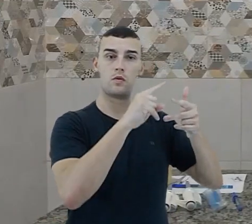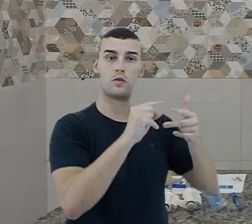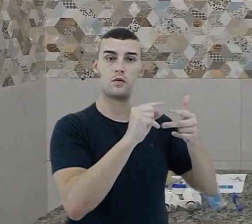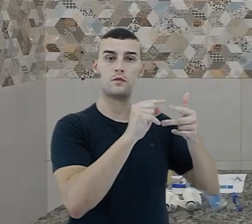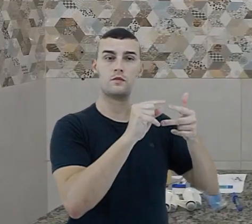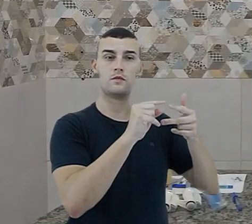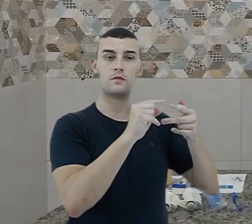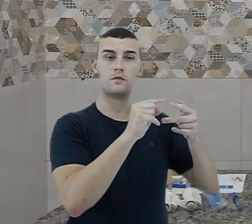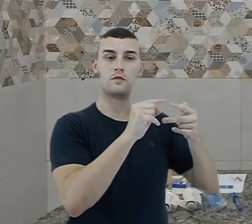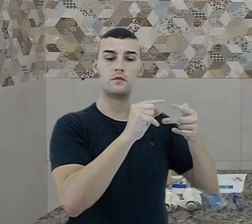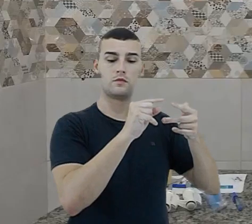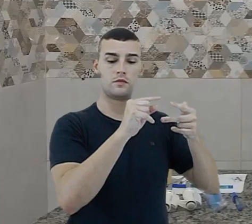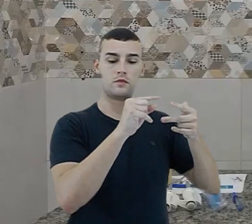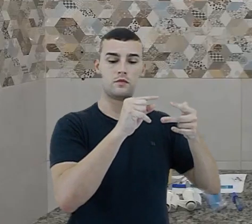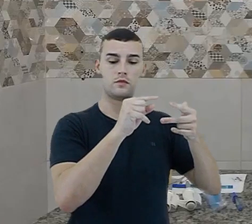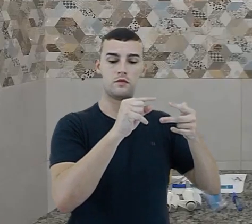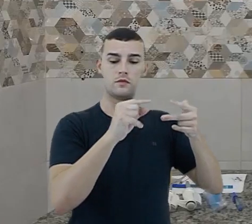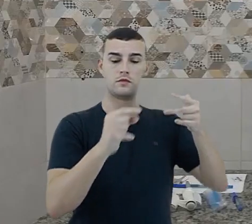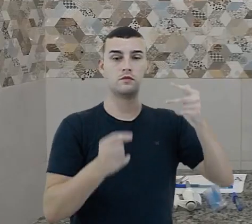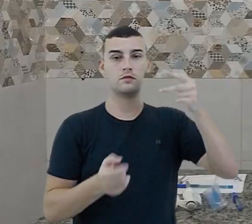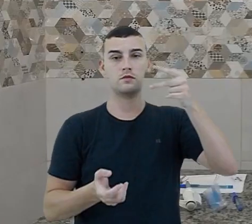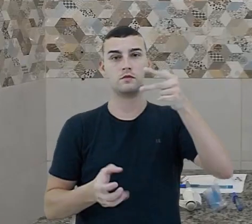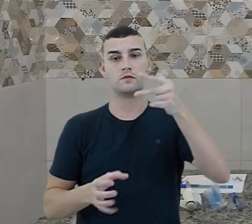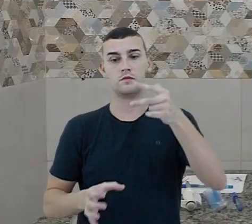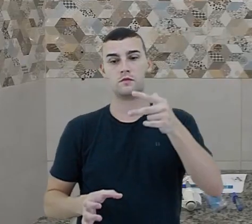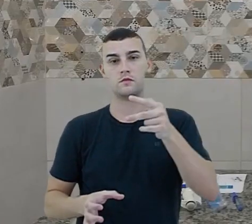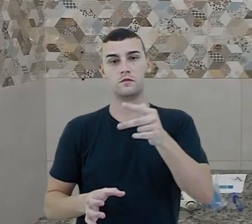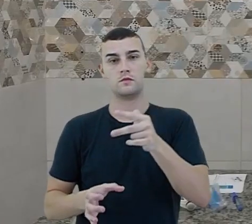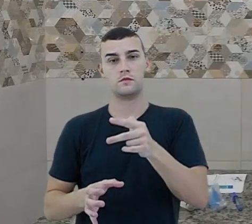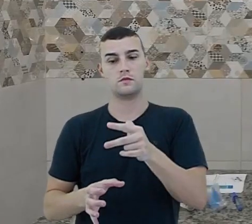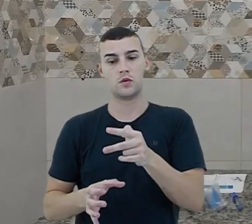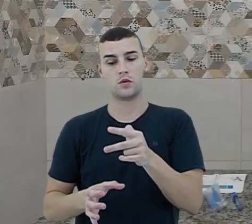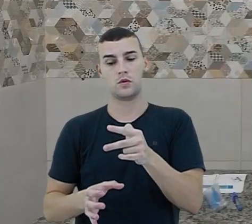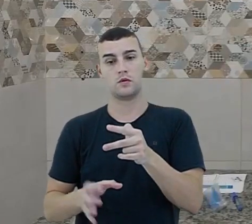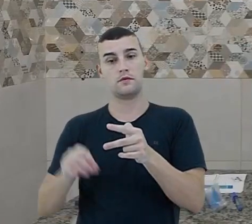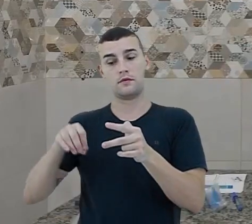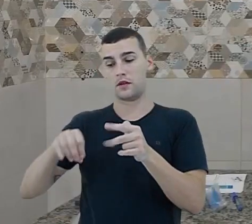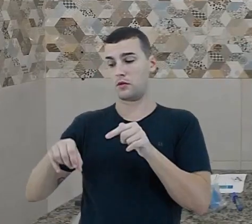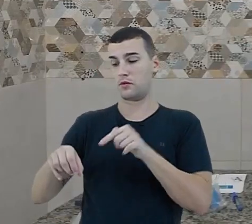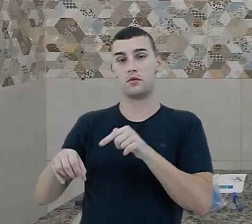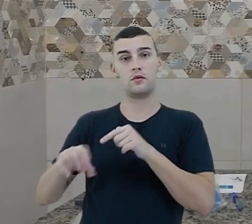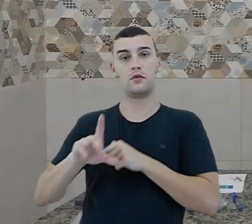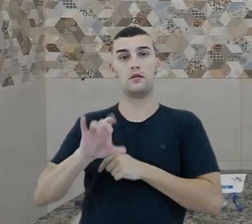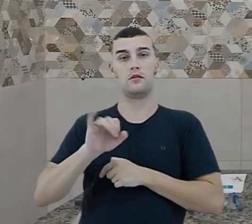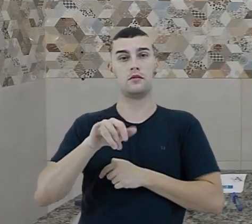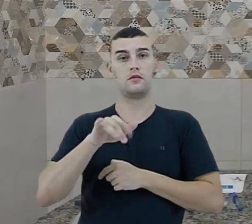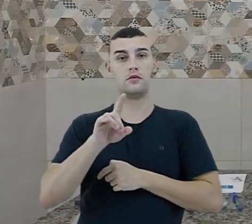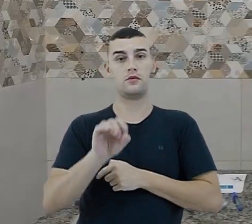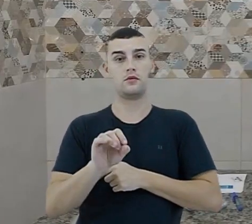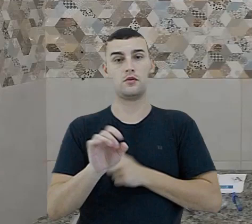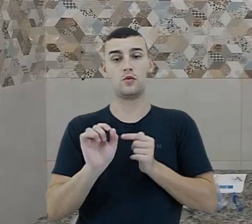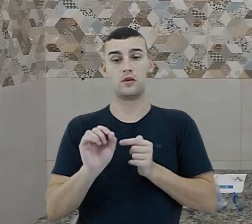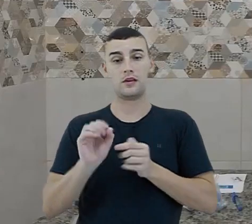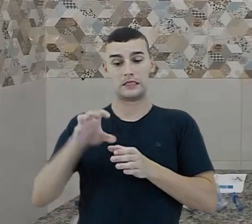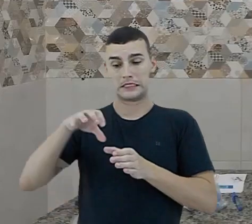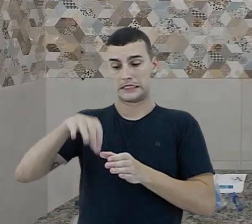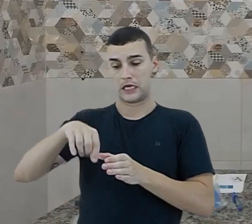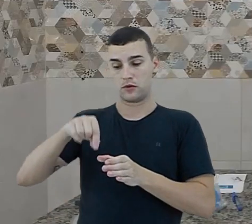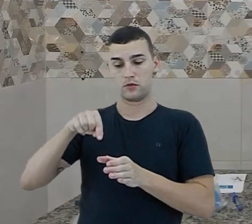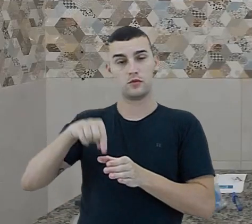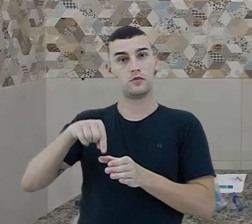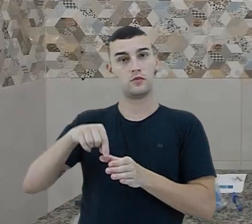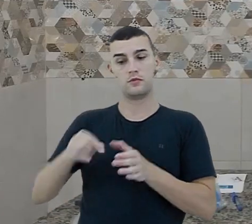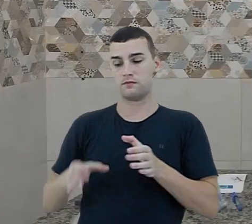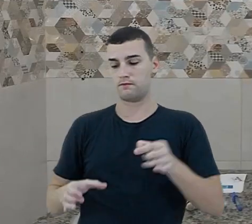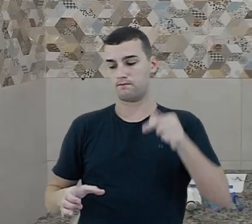aperto o pistão até o primeiro estágio, mergulho a minha ponteira no líquido, de